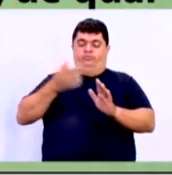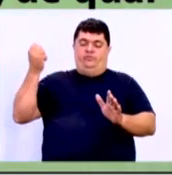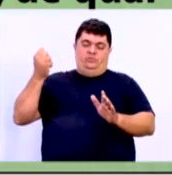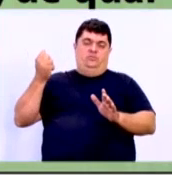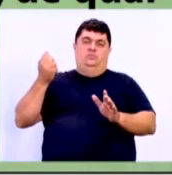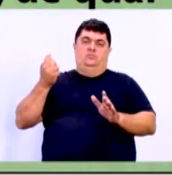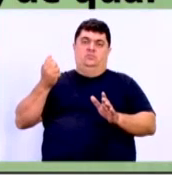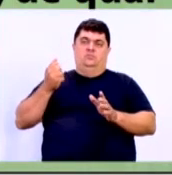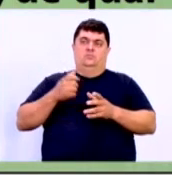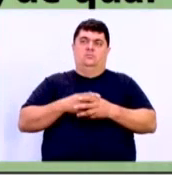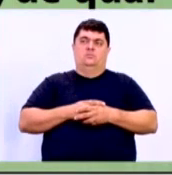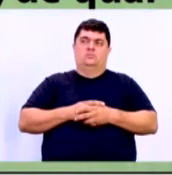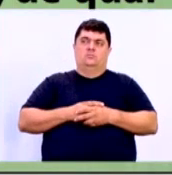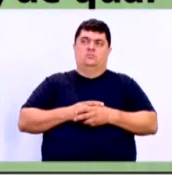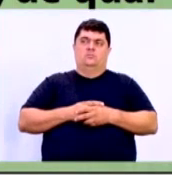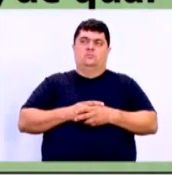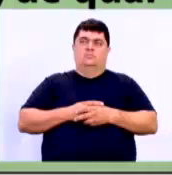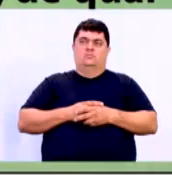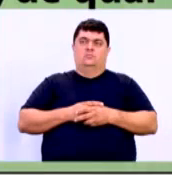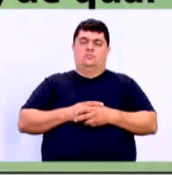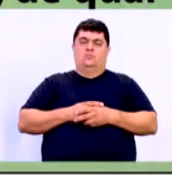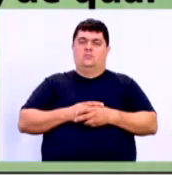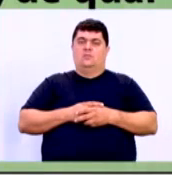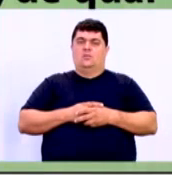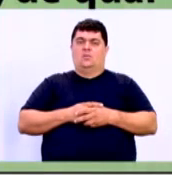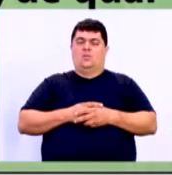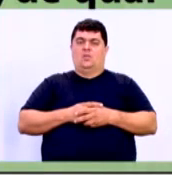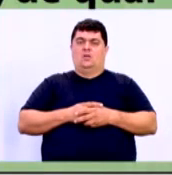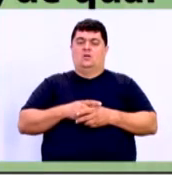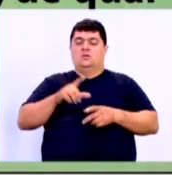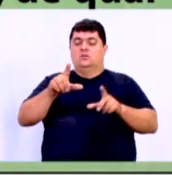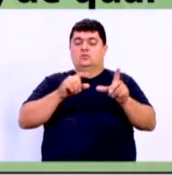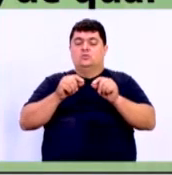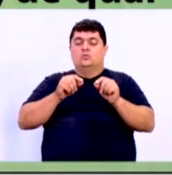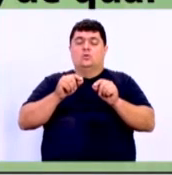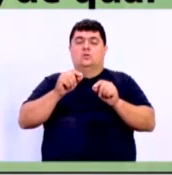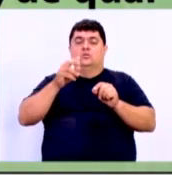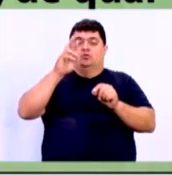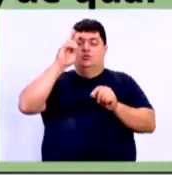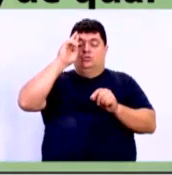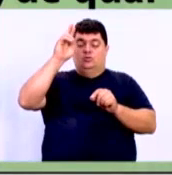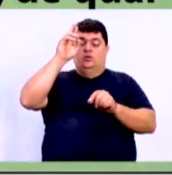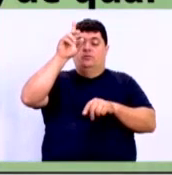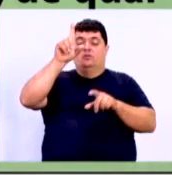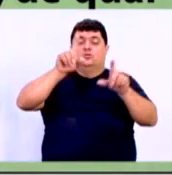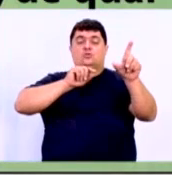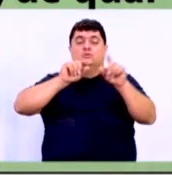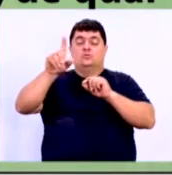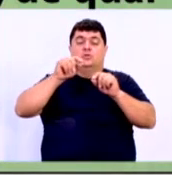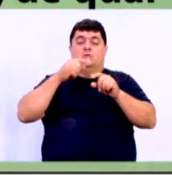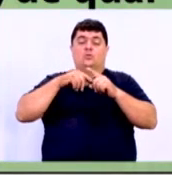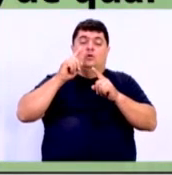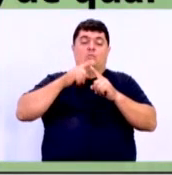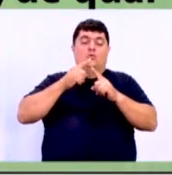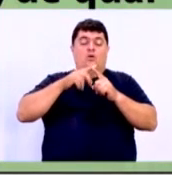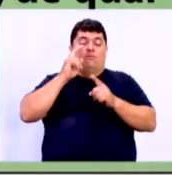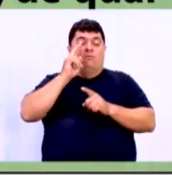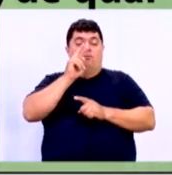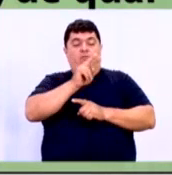linha de produção. Ou seja, lembra que eu falei? Tomada de decisão. Os custos auxiliam na tomada de